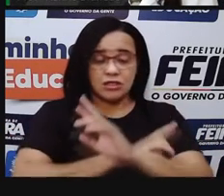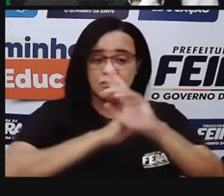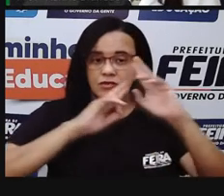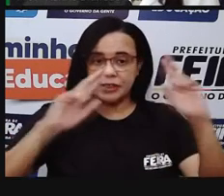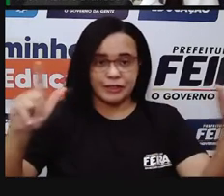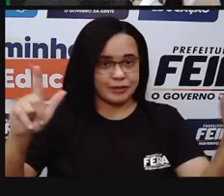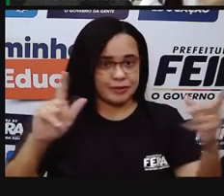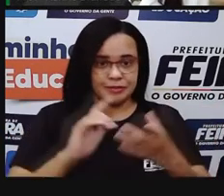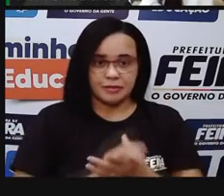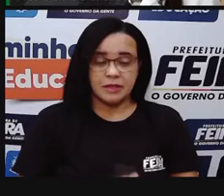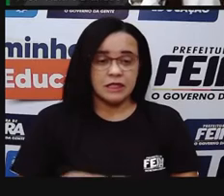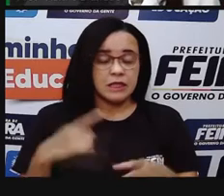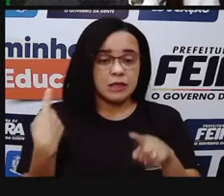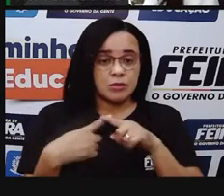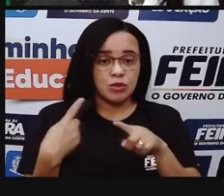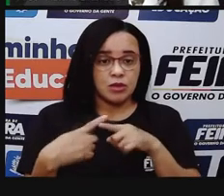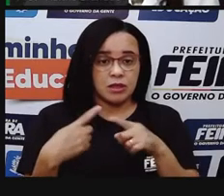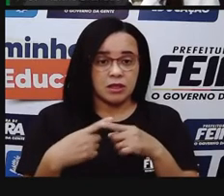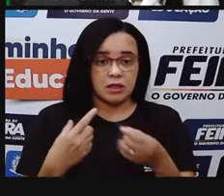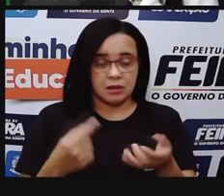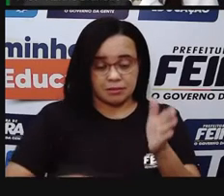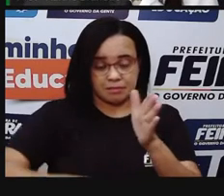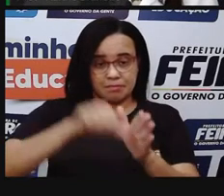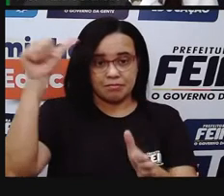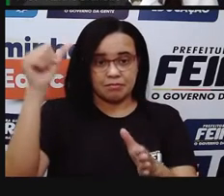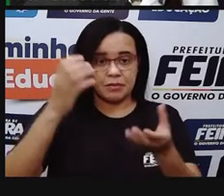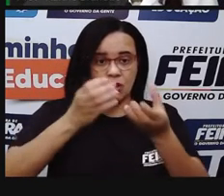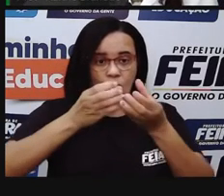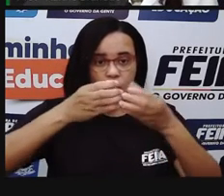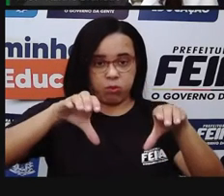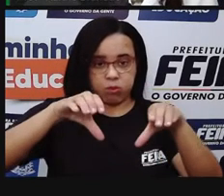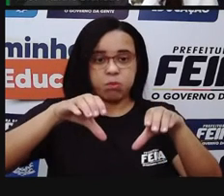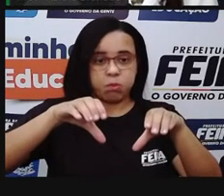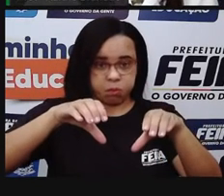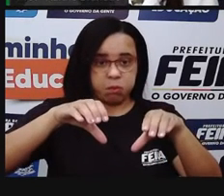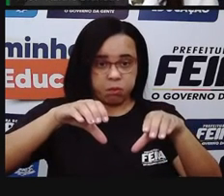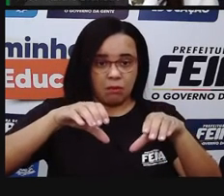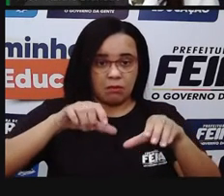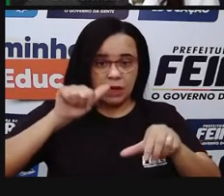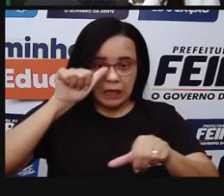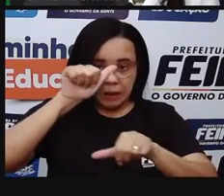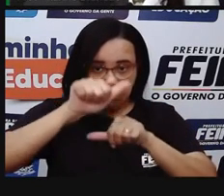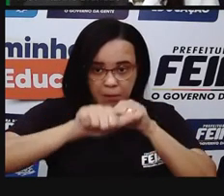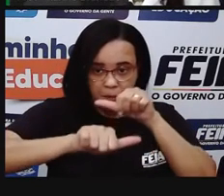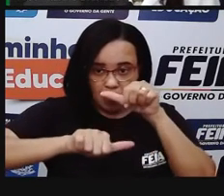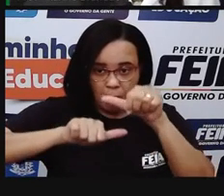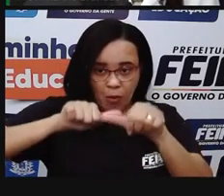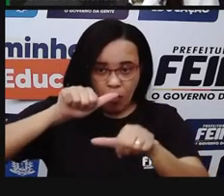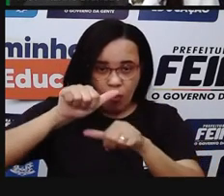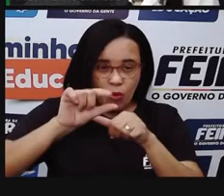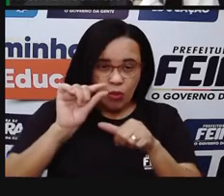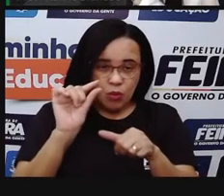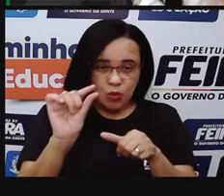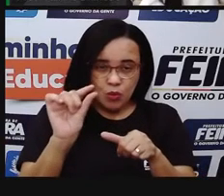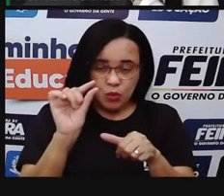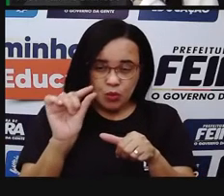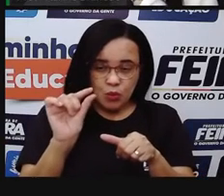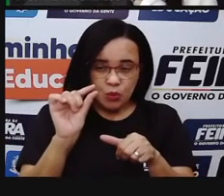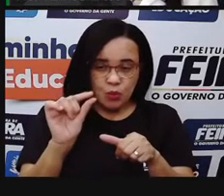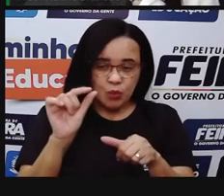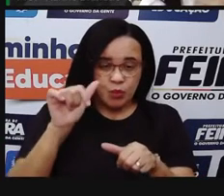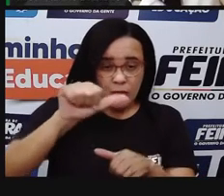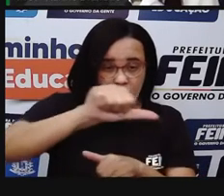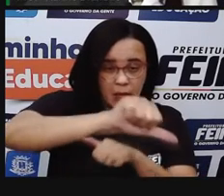ovo. Esse ovo eclode e aí, então saem esses girinos aqui. Esses girinos eles vão